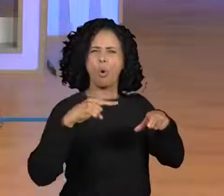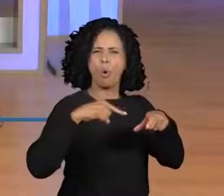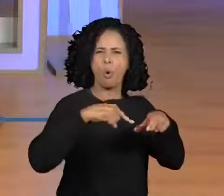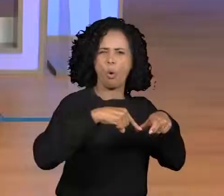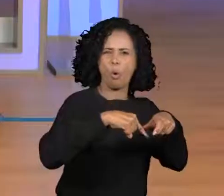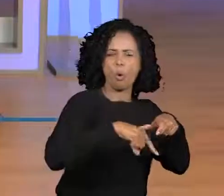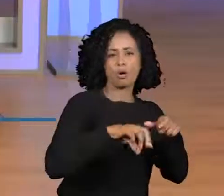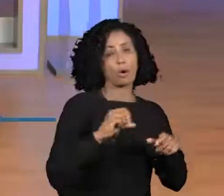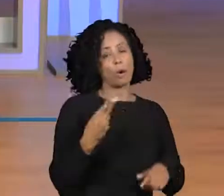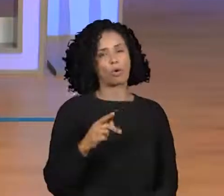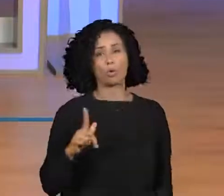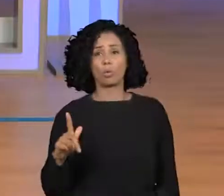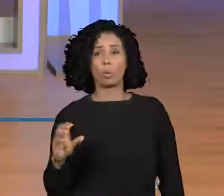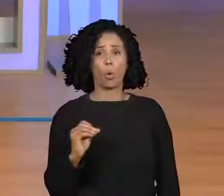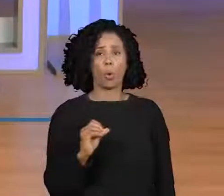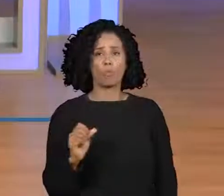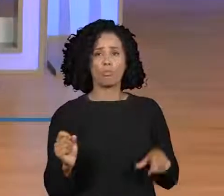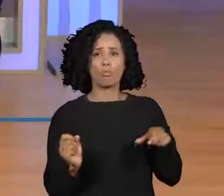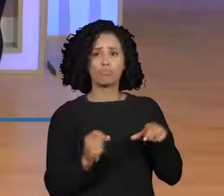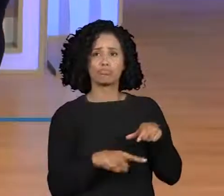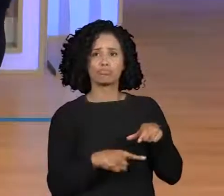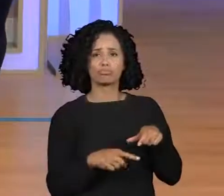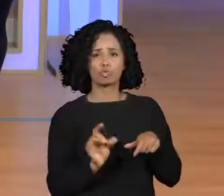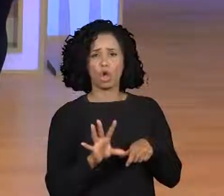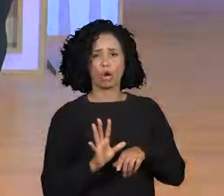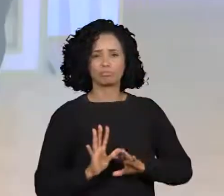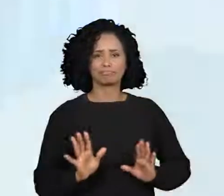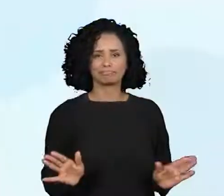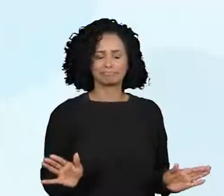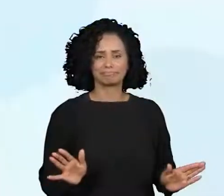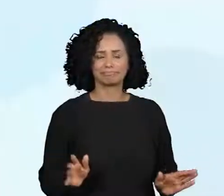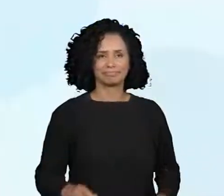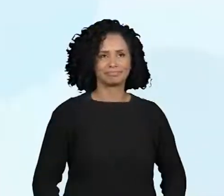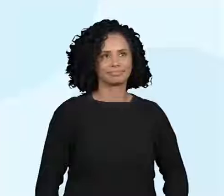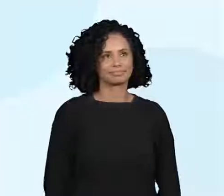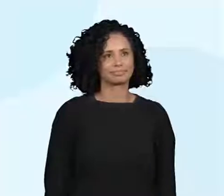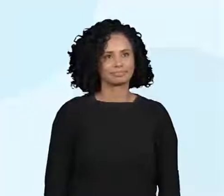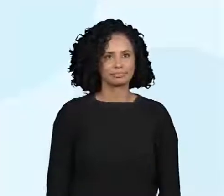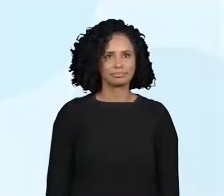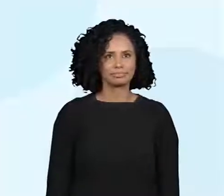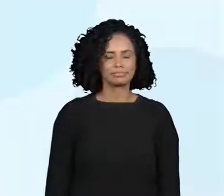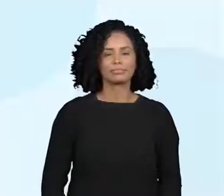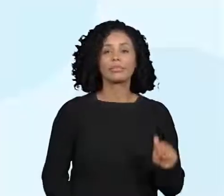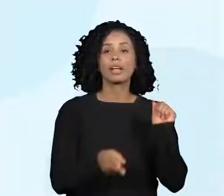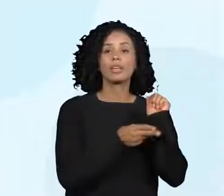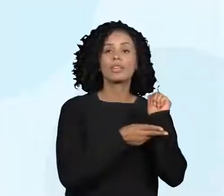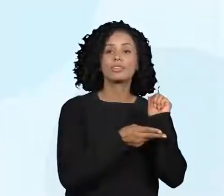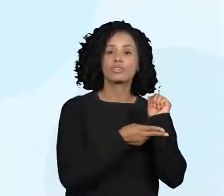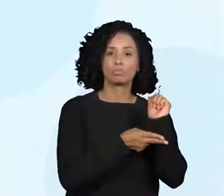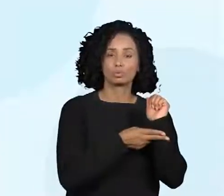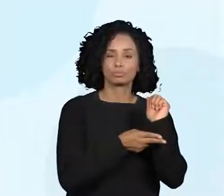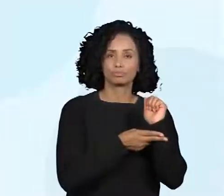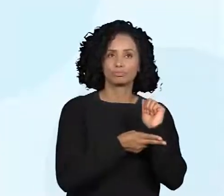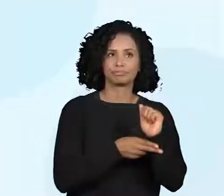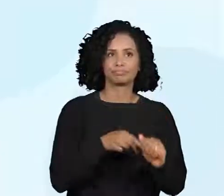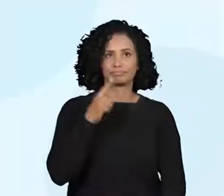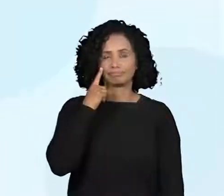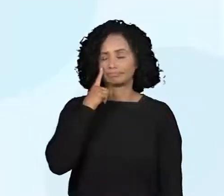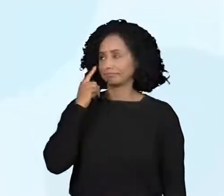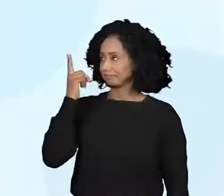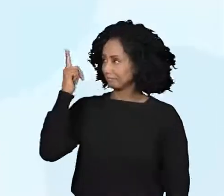Duração é isso aí, acho que tá simples. Outro elemento, ritmo, olha só o ritmo.